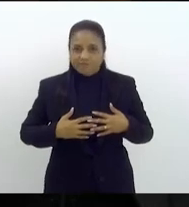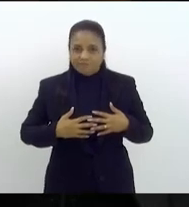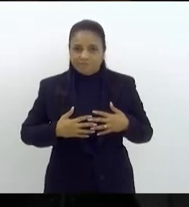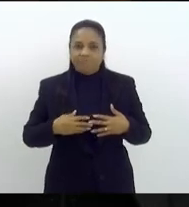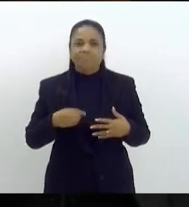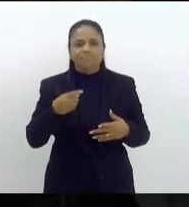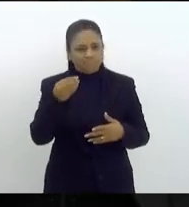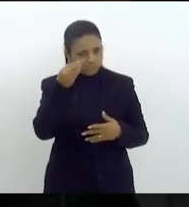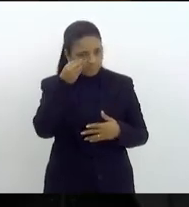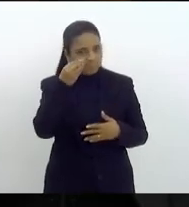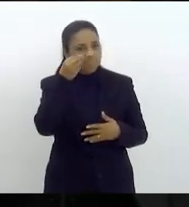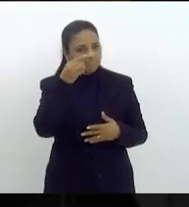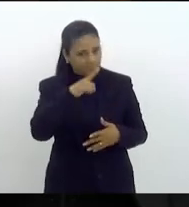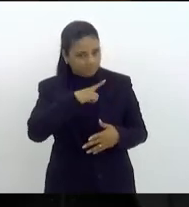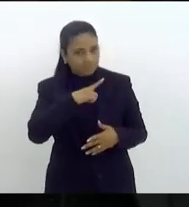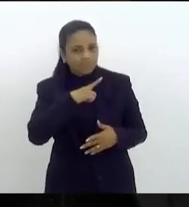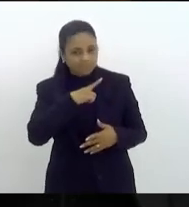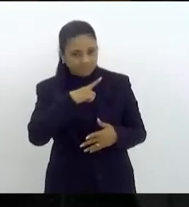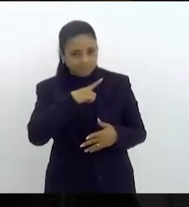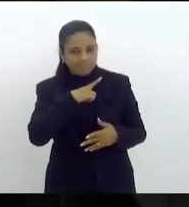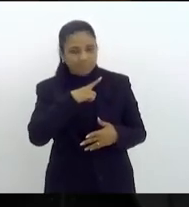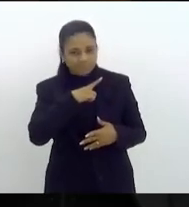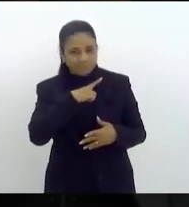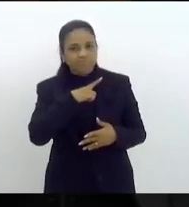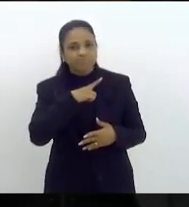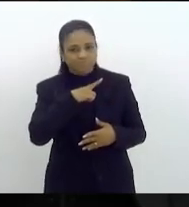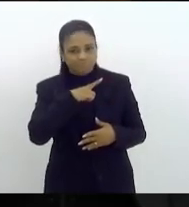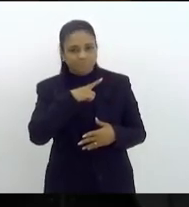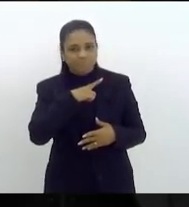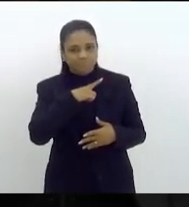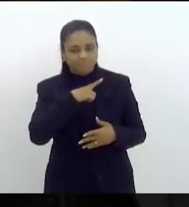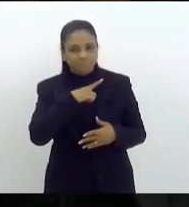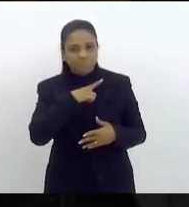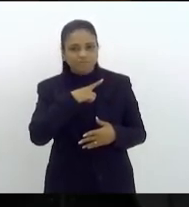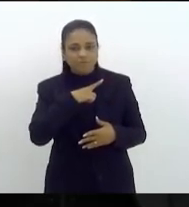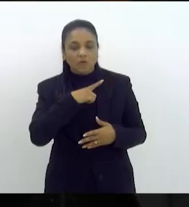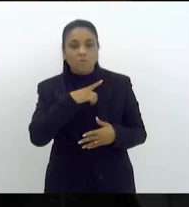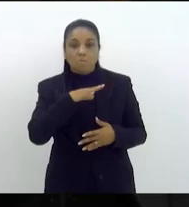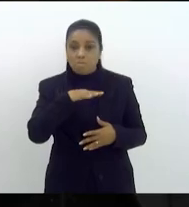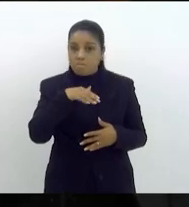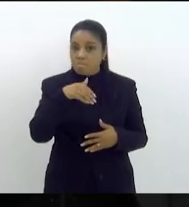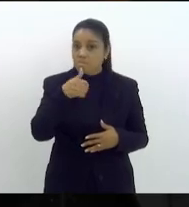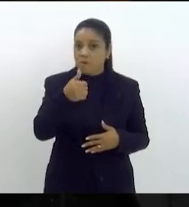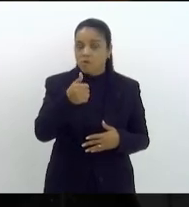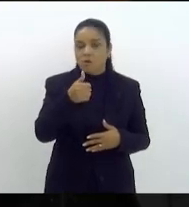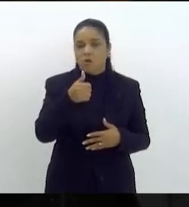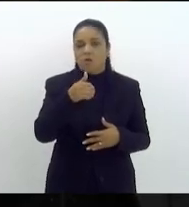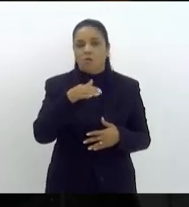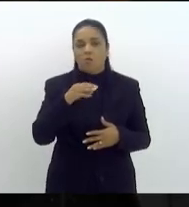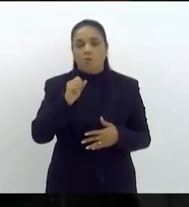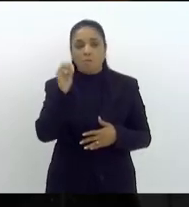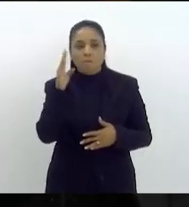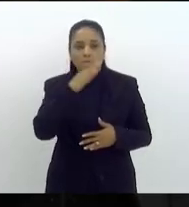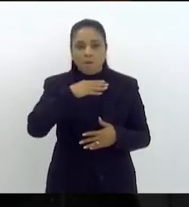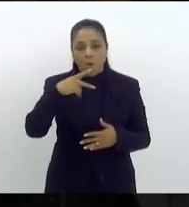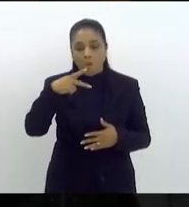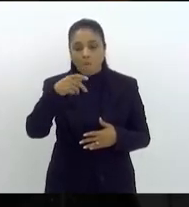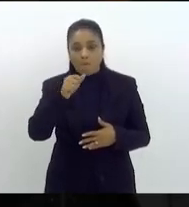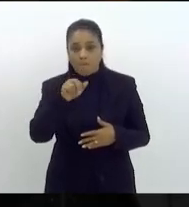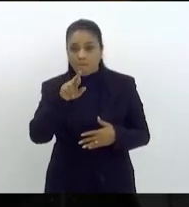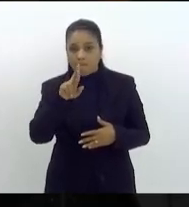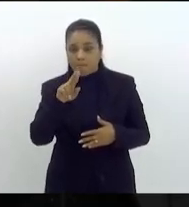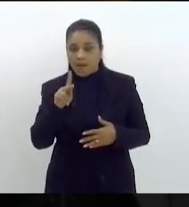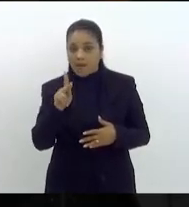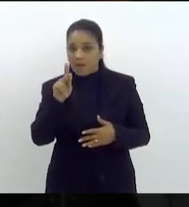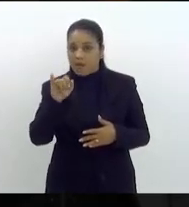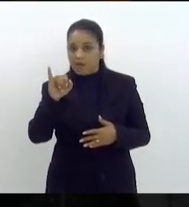tentativas de minorar o mal de Parkinson que também não é